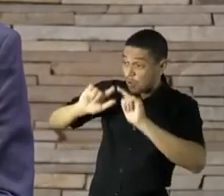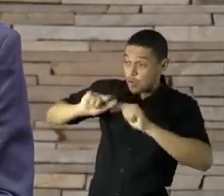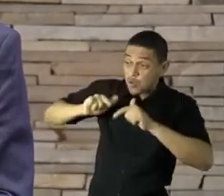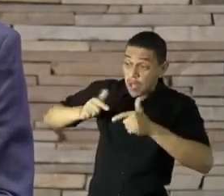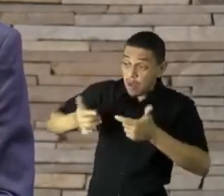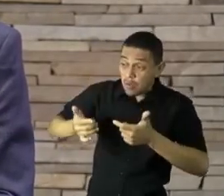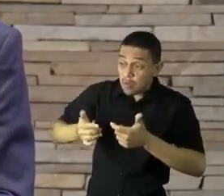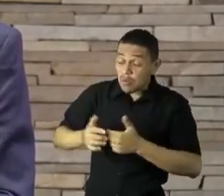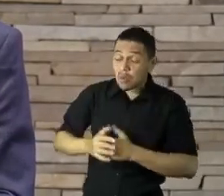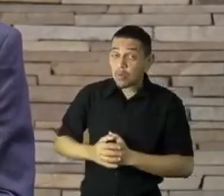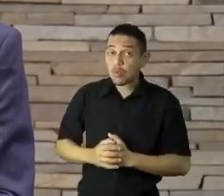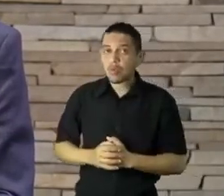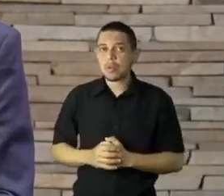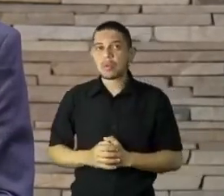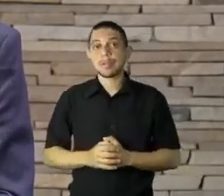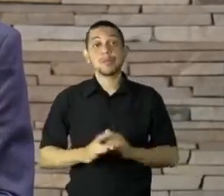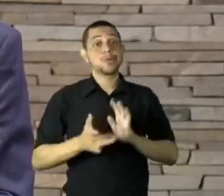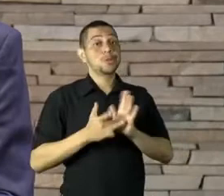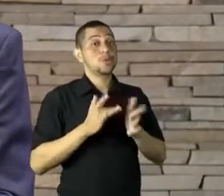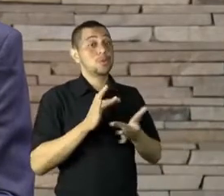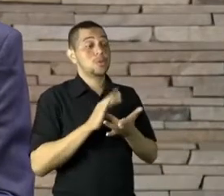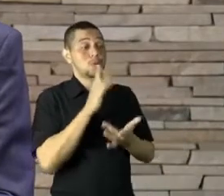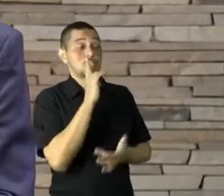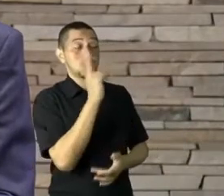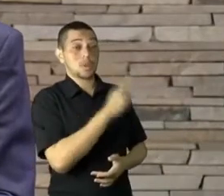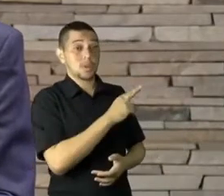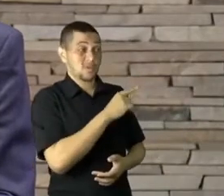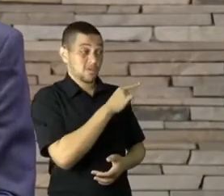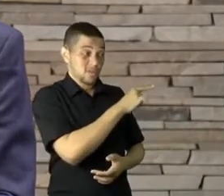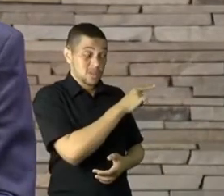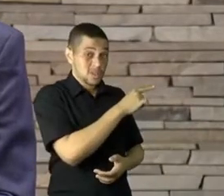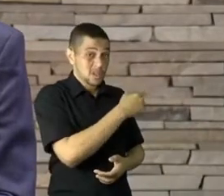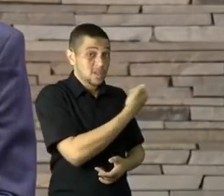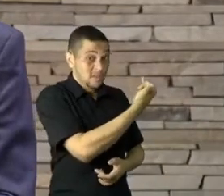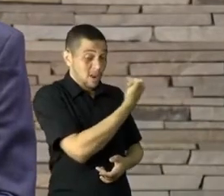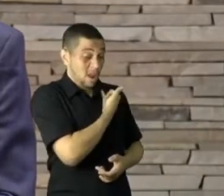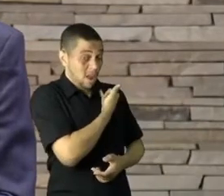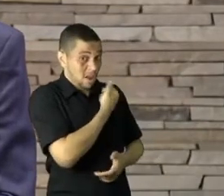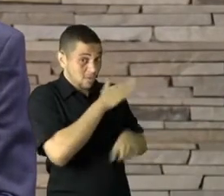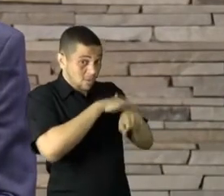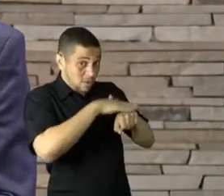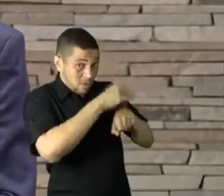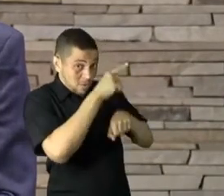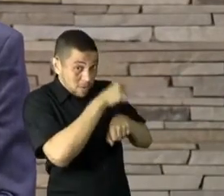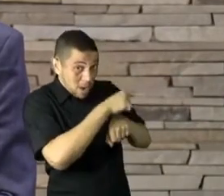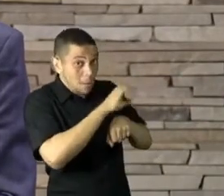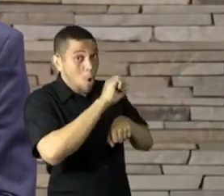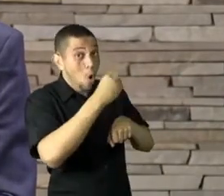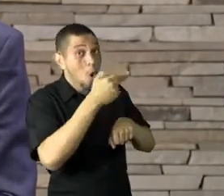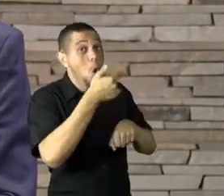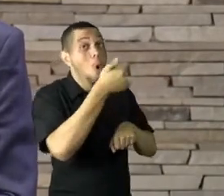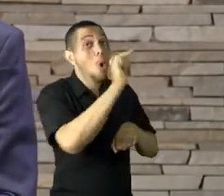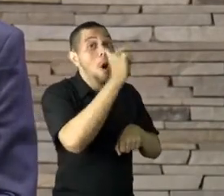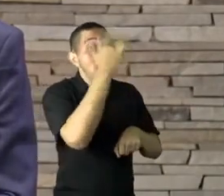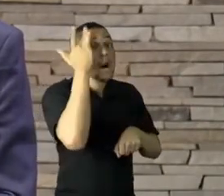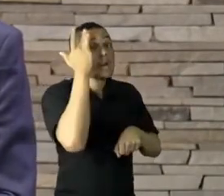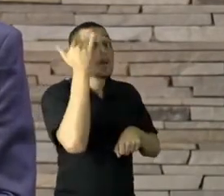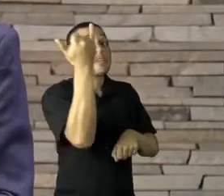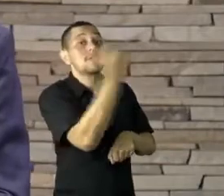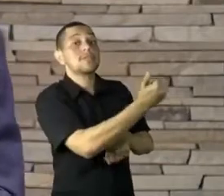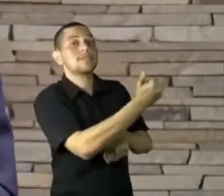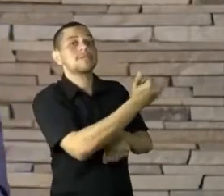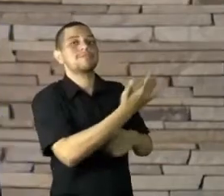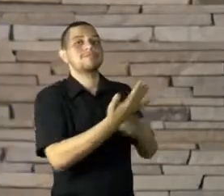Judeus e respondeu Jesus vem de ti mesmo essa pergunta ou te disseram outros a meu respeito